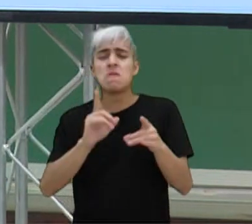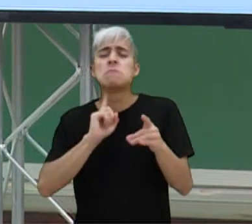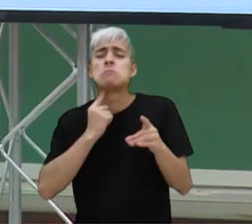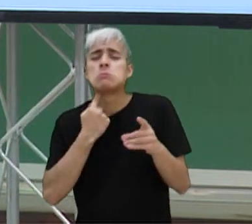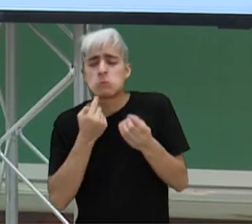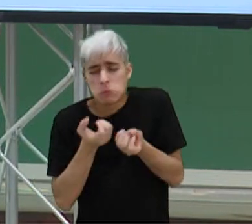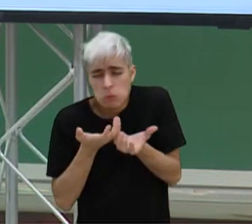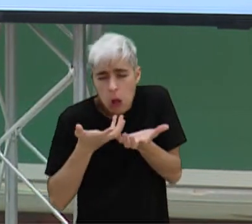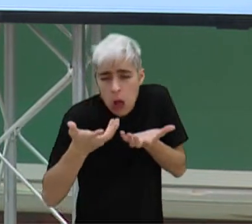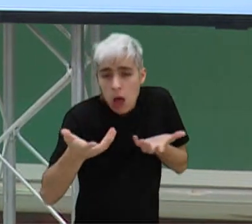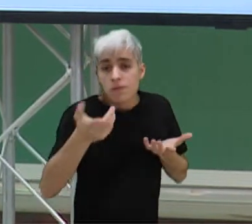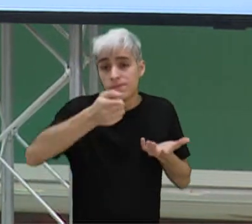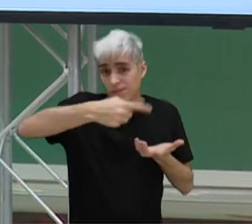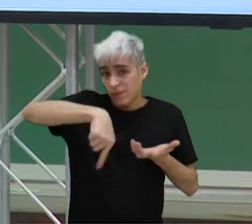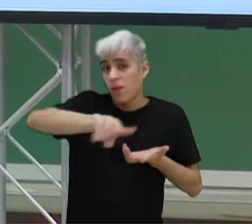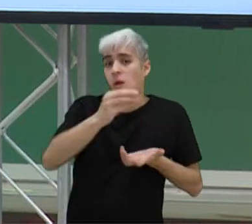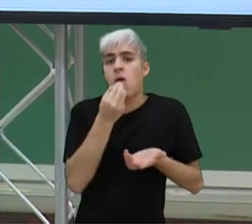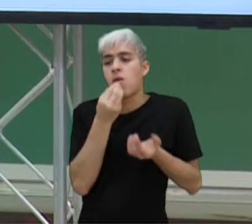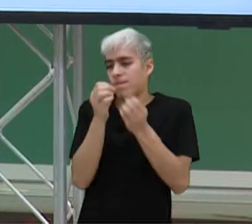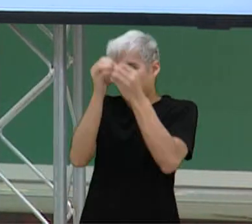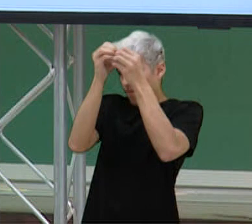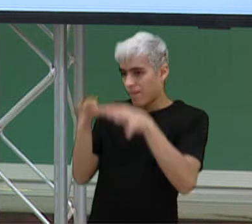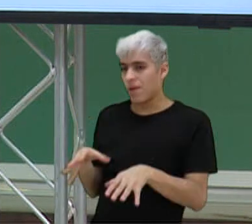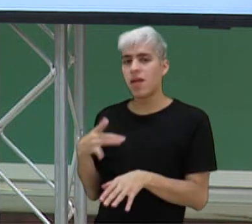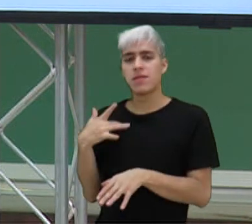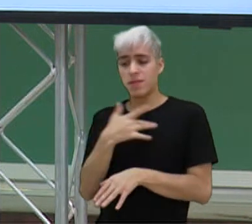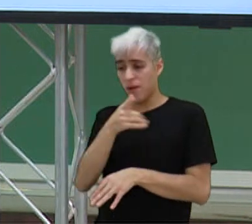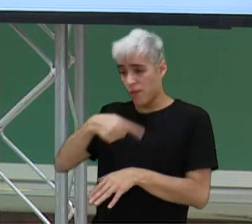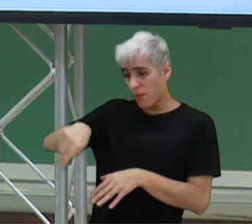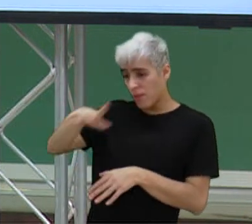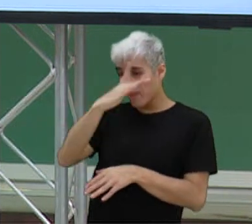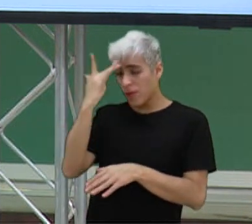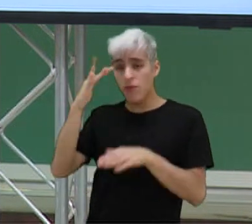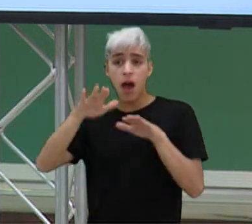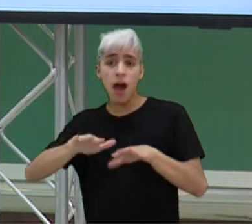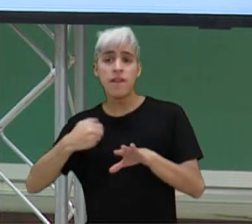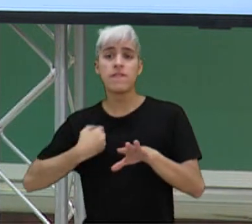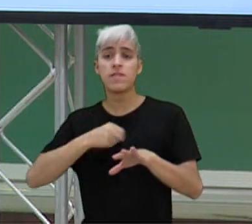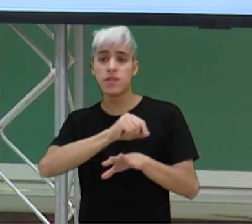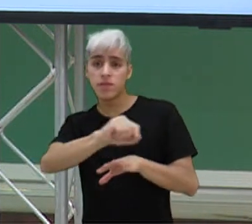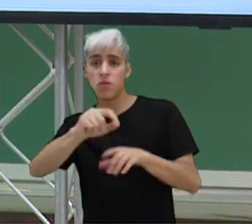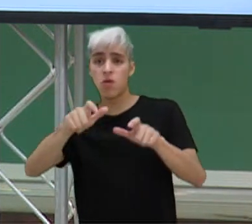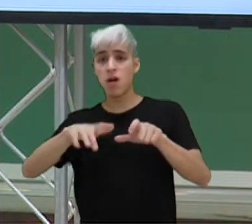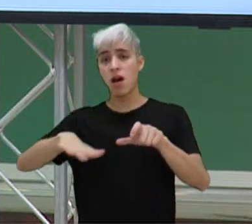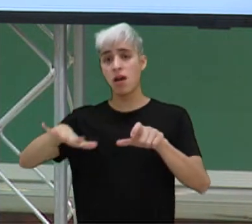poluído, obviamente vai interferir na saúde da população que vive nesse ambiente.